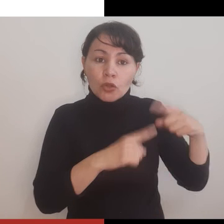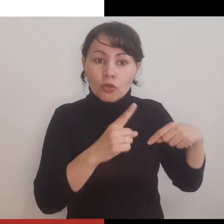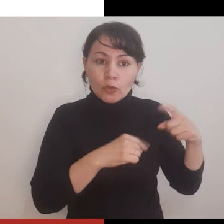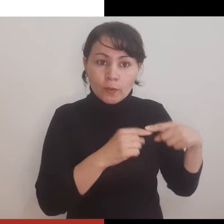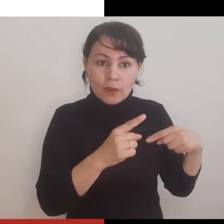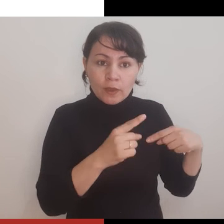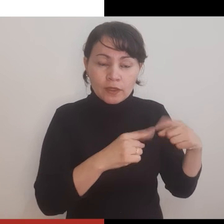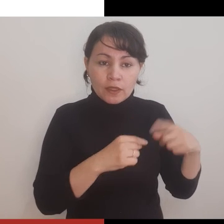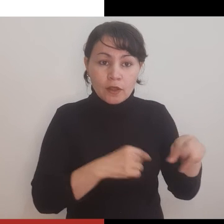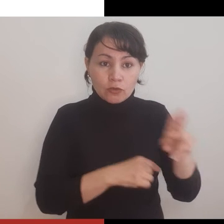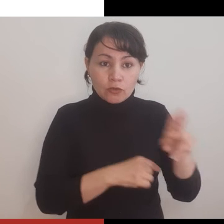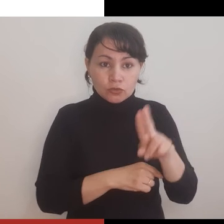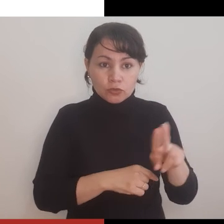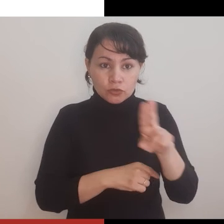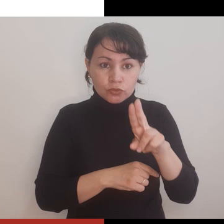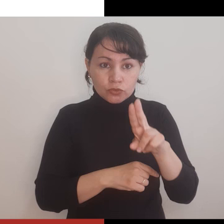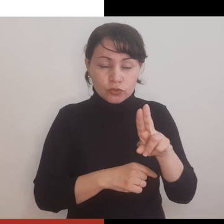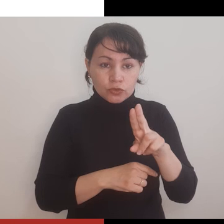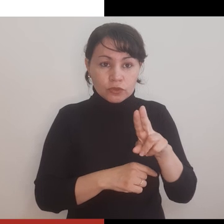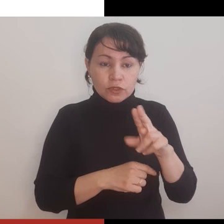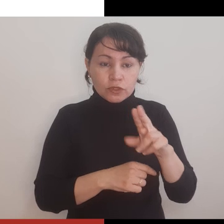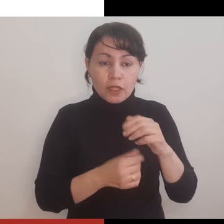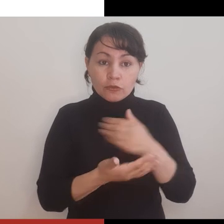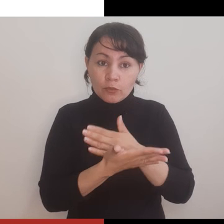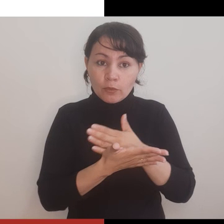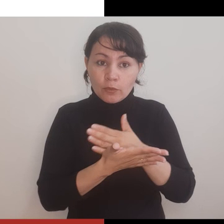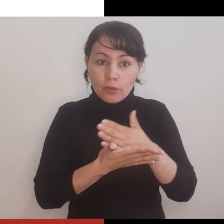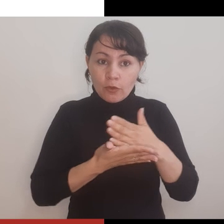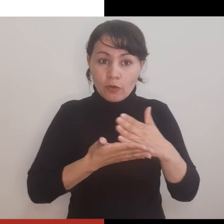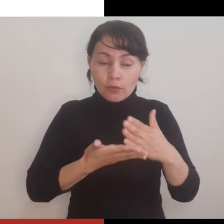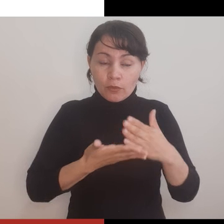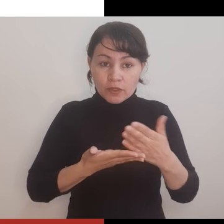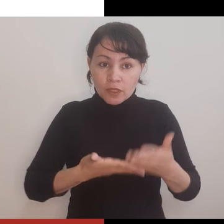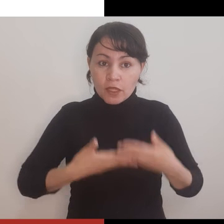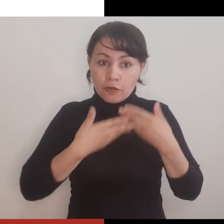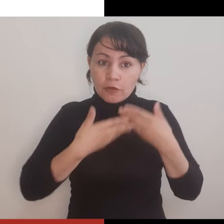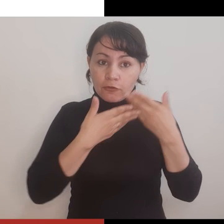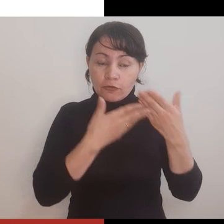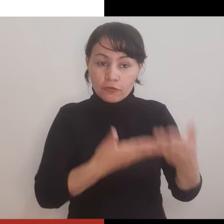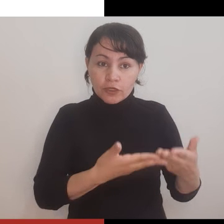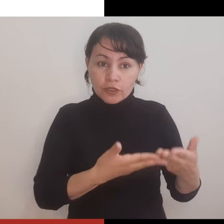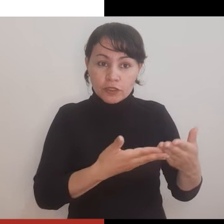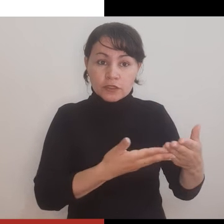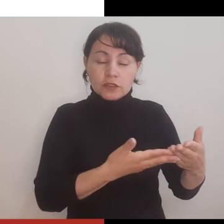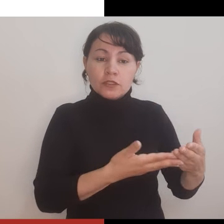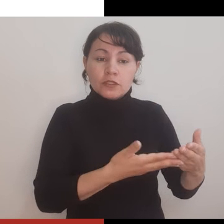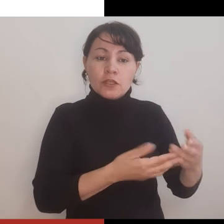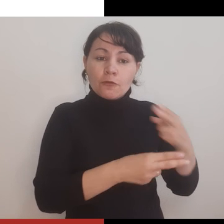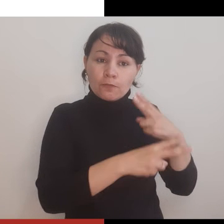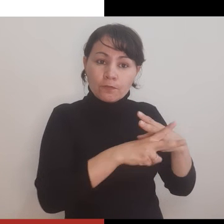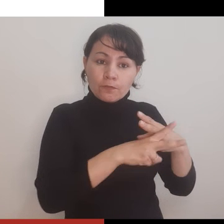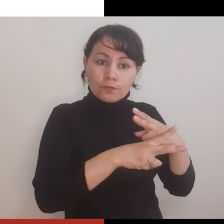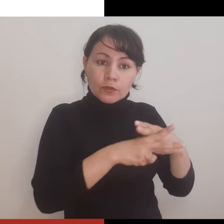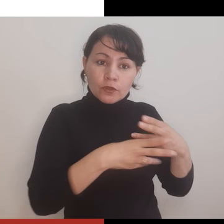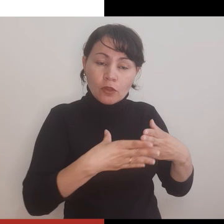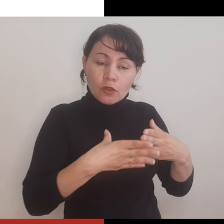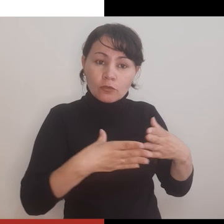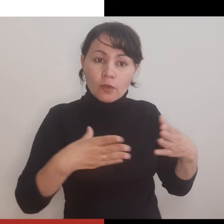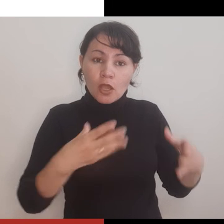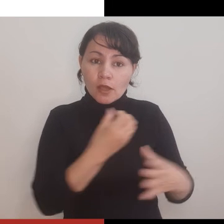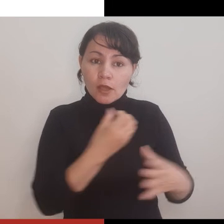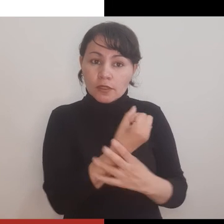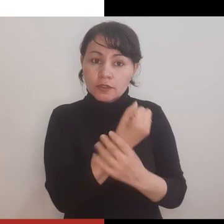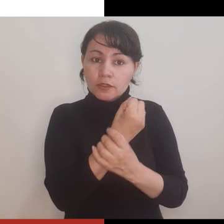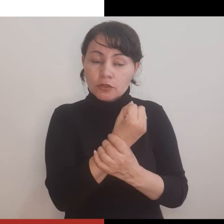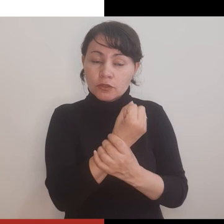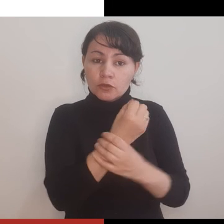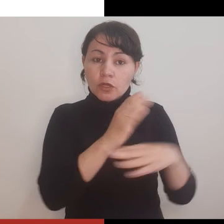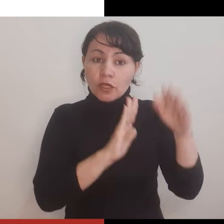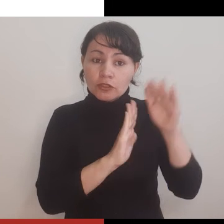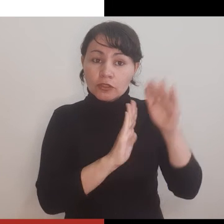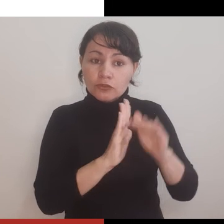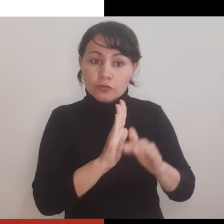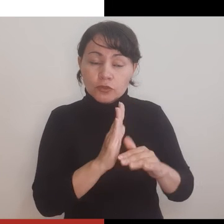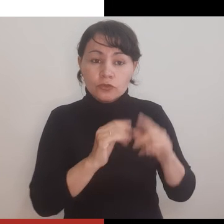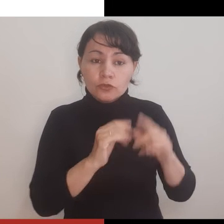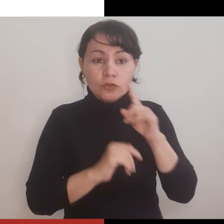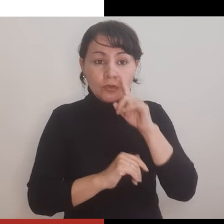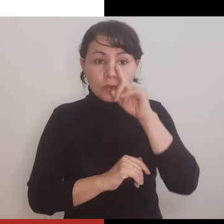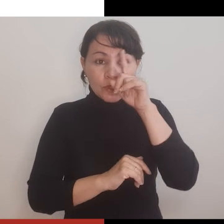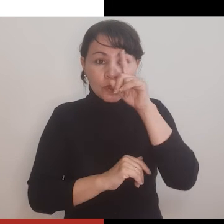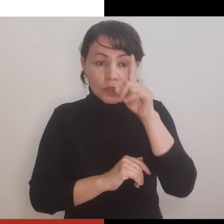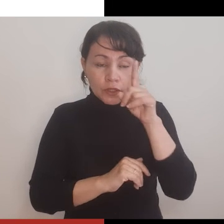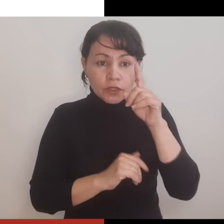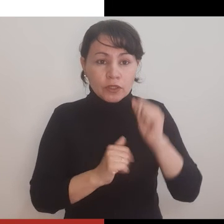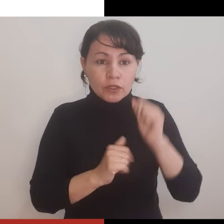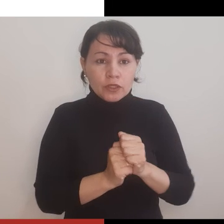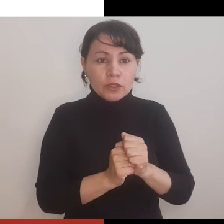equipamentos utilizados para, a partir daí, você oferecer uma assistência segura e minimizar os riscos relacionados